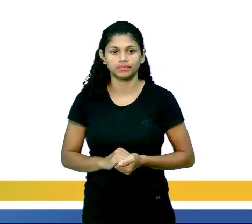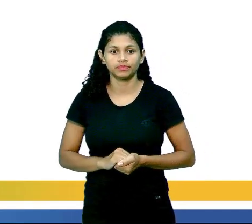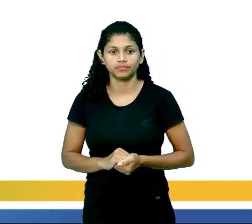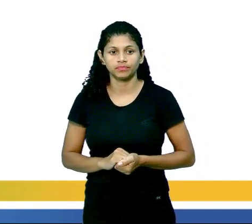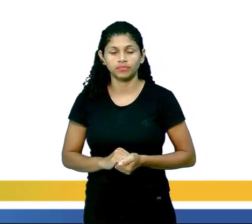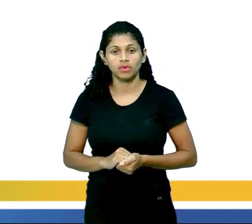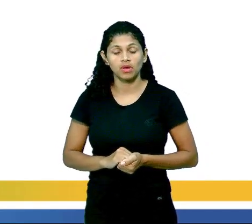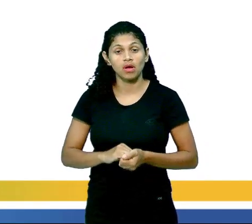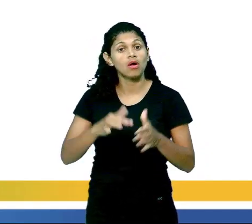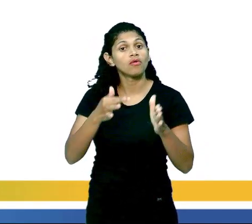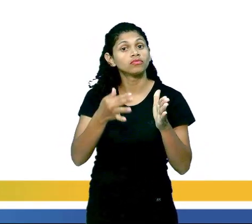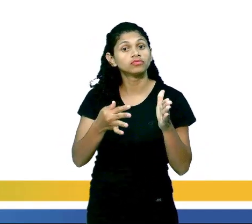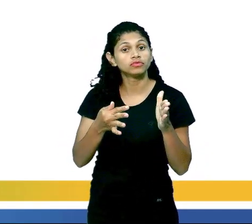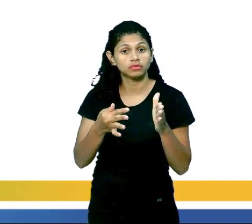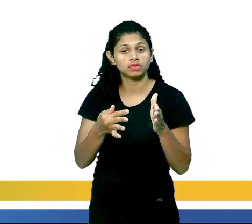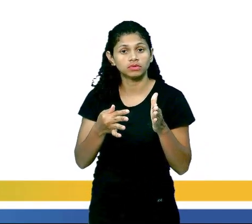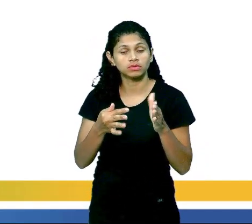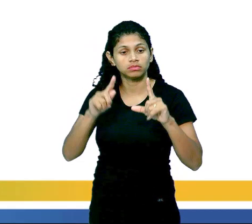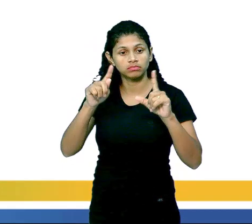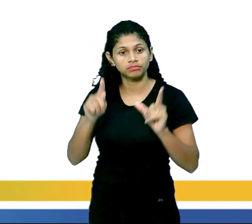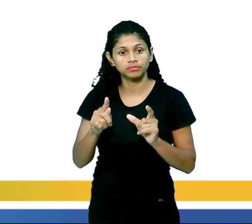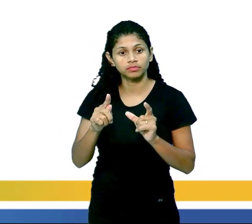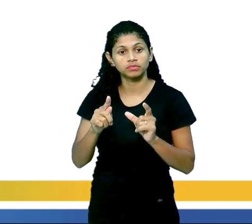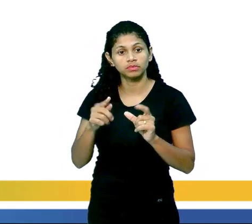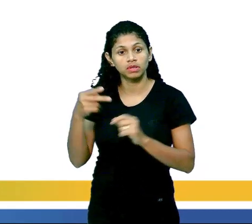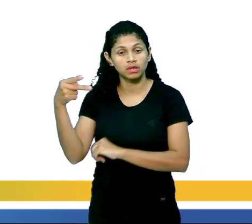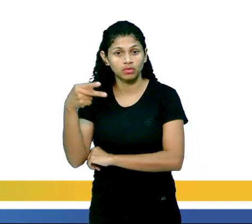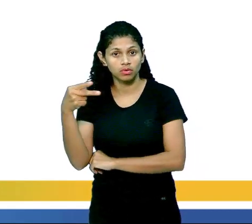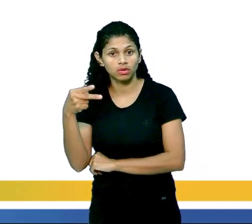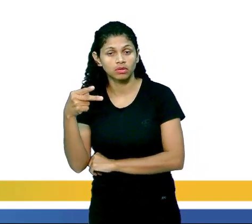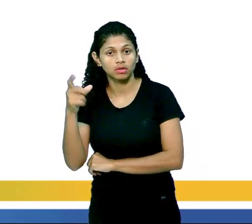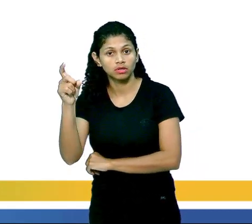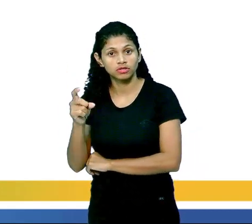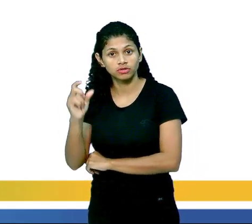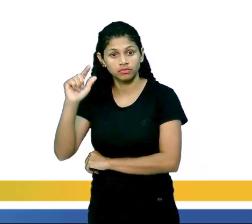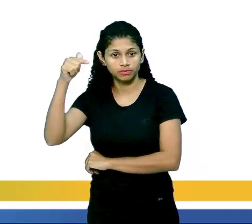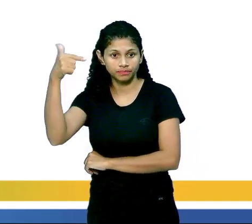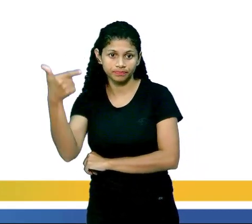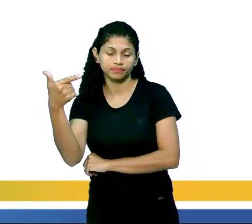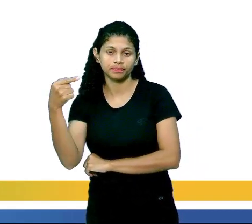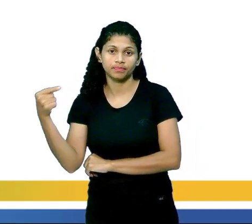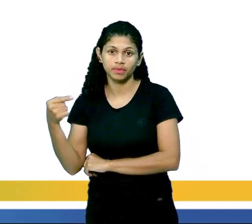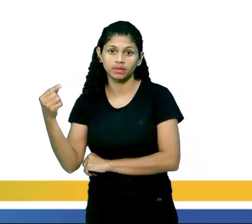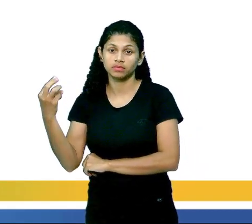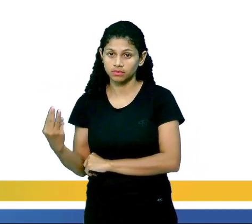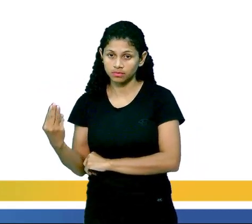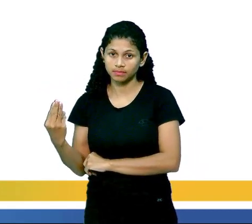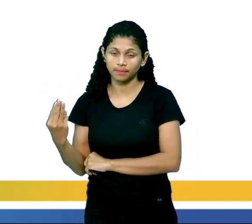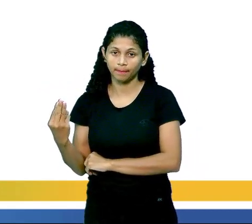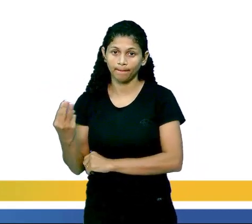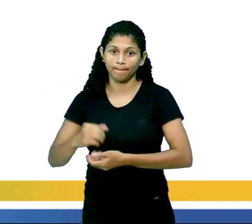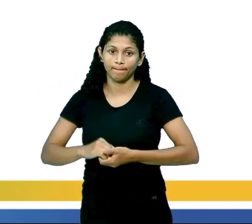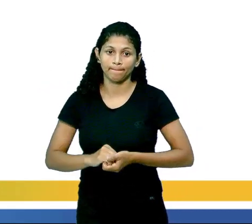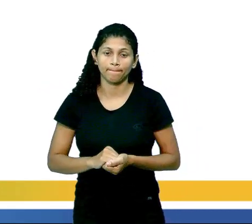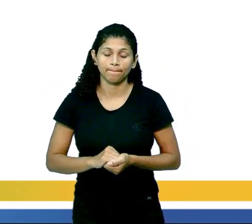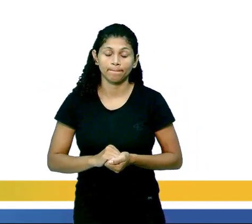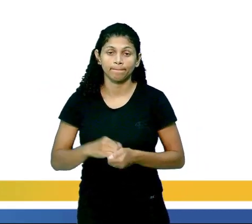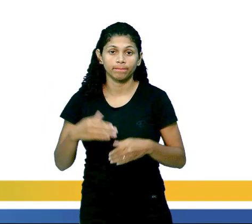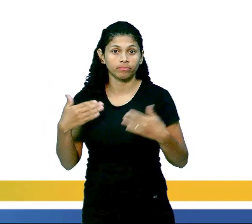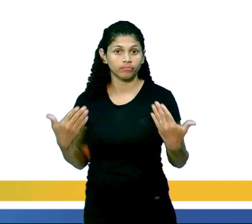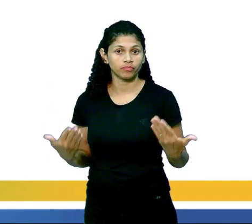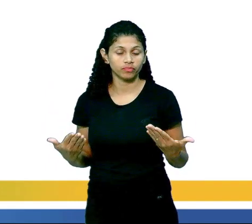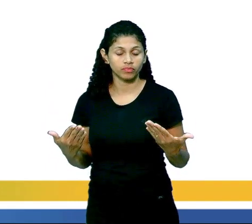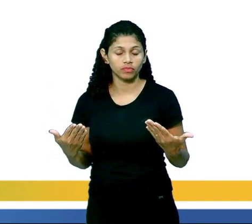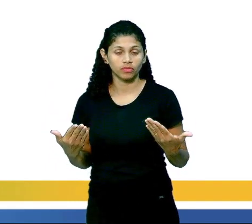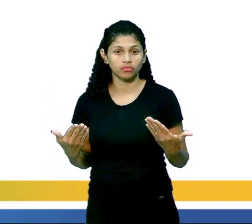a nossa função? O f de x é igual a x ao quadrado menos 3. Então, nós vamos